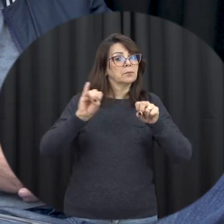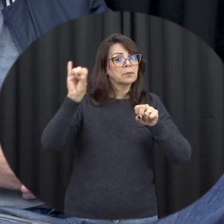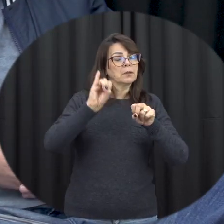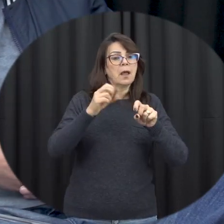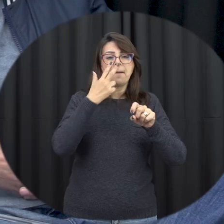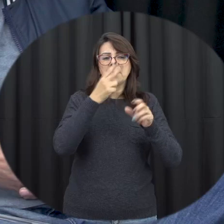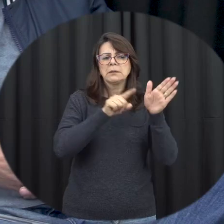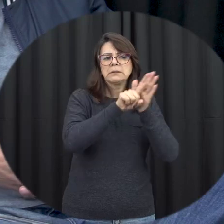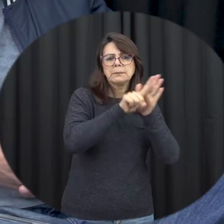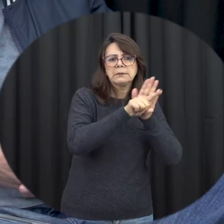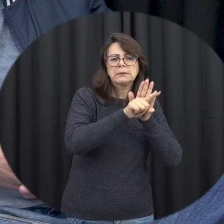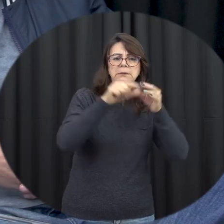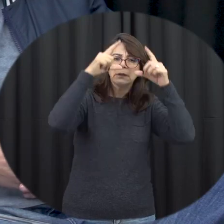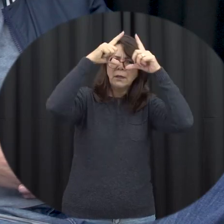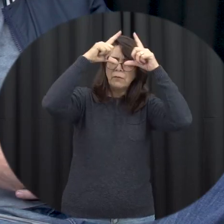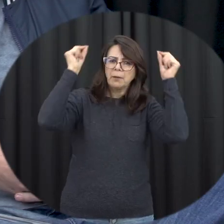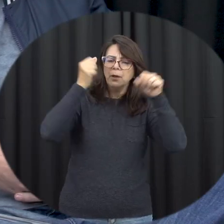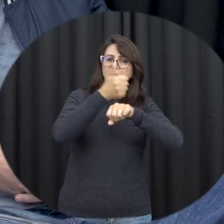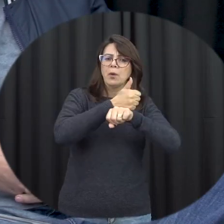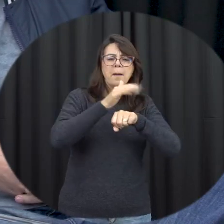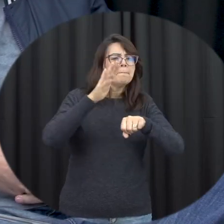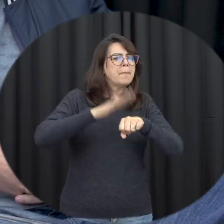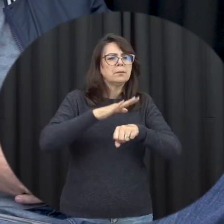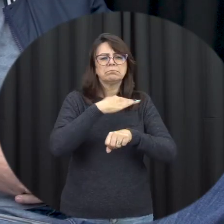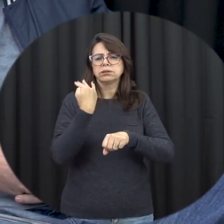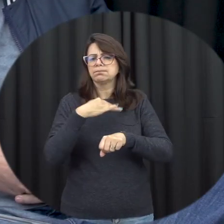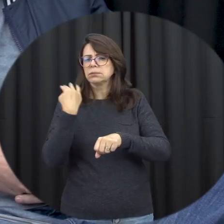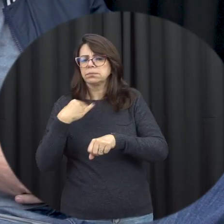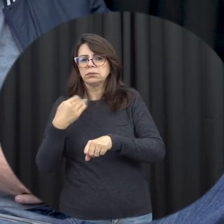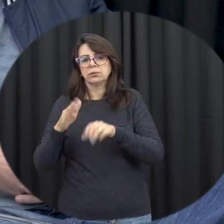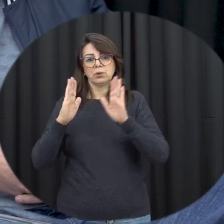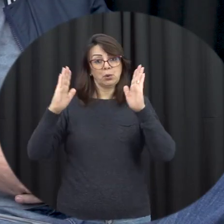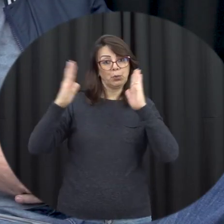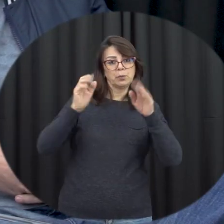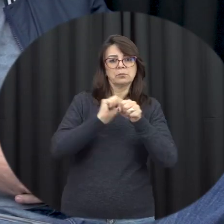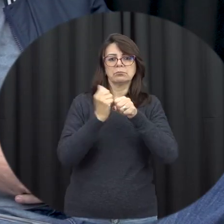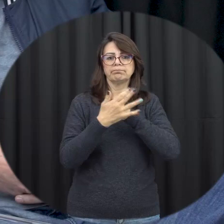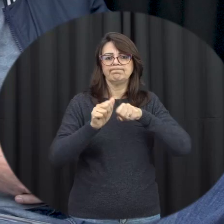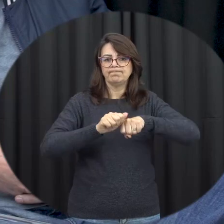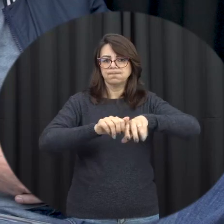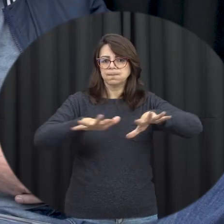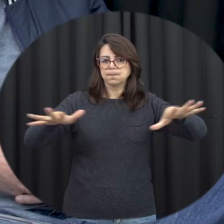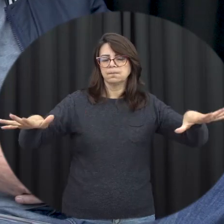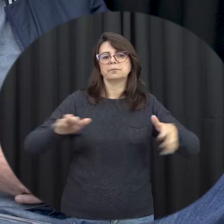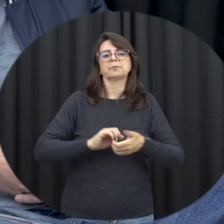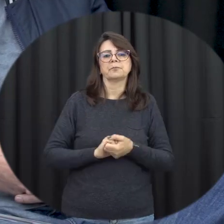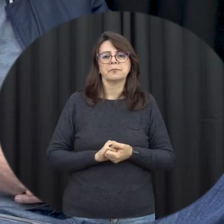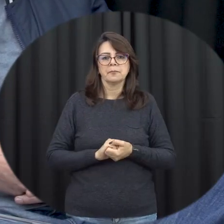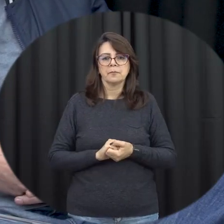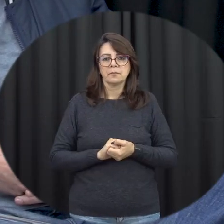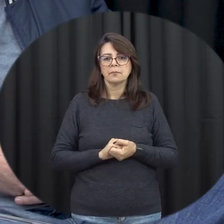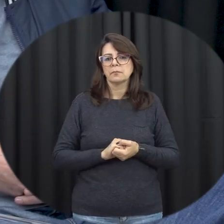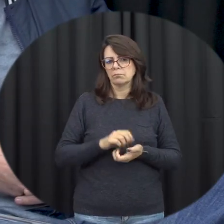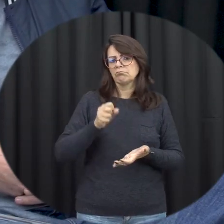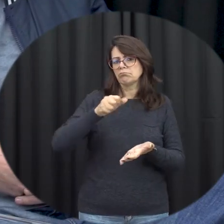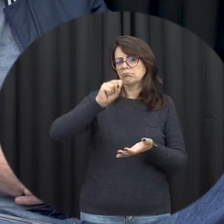né? Porque, se não me engano, as pesquisas indicam que os enfermeiros foram os profissionais que mais faleceram com o período da pandemia, né?